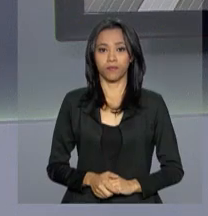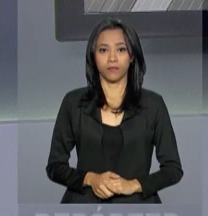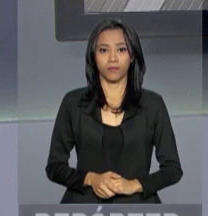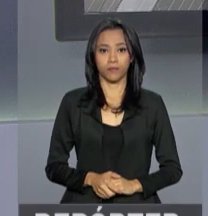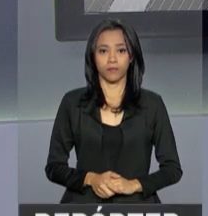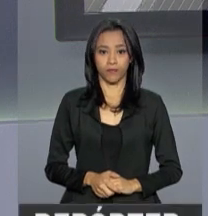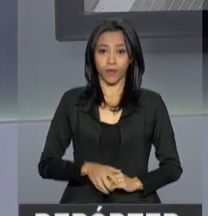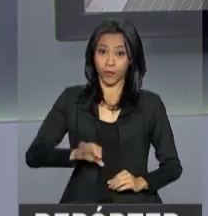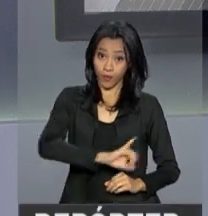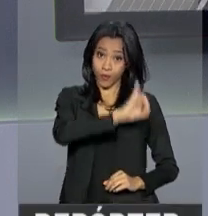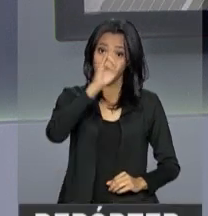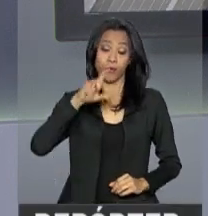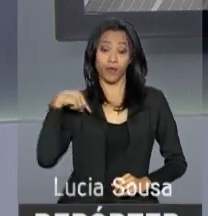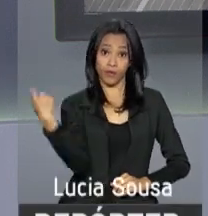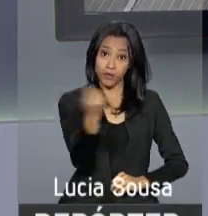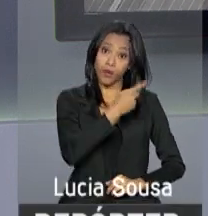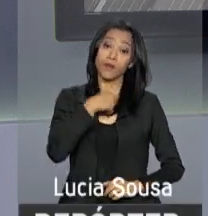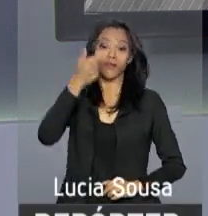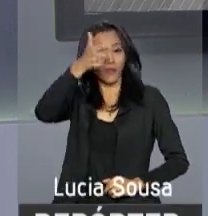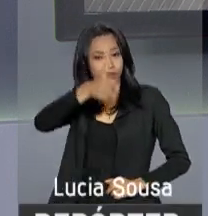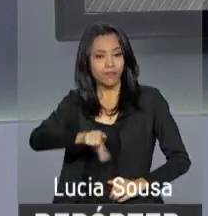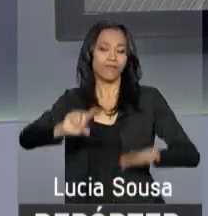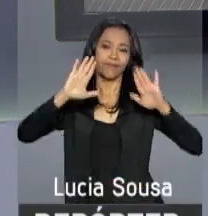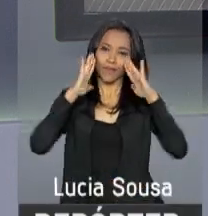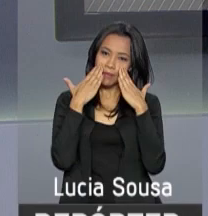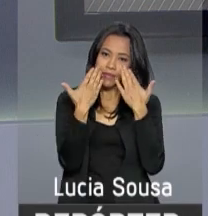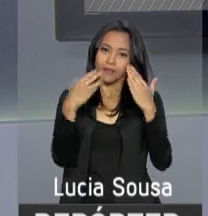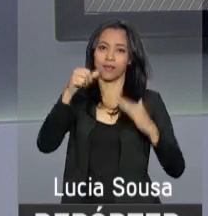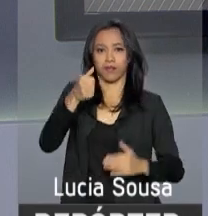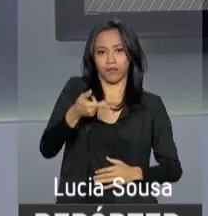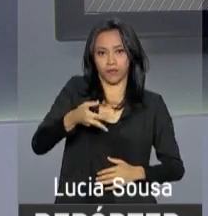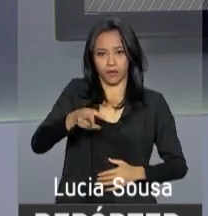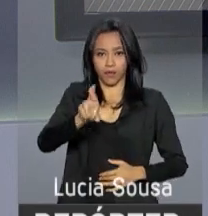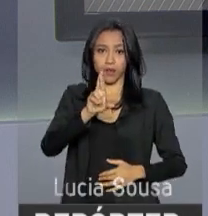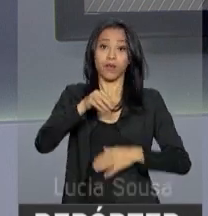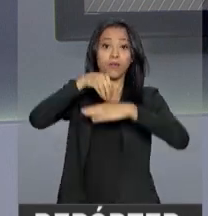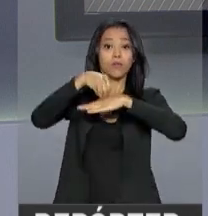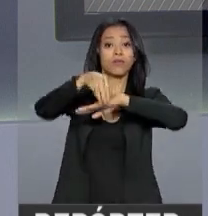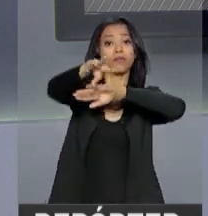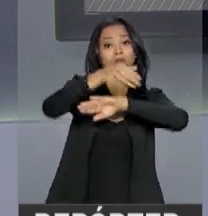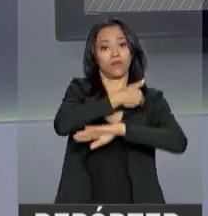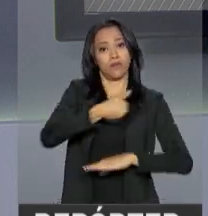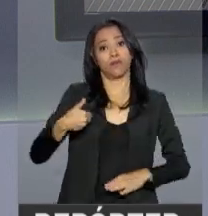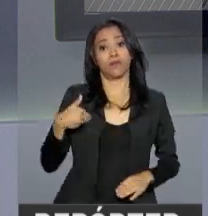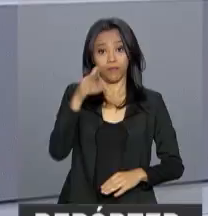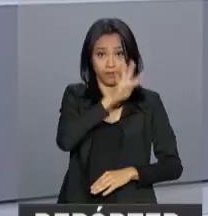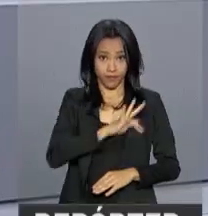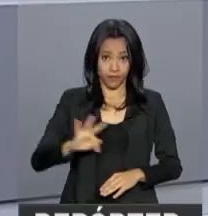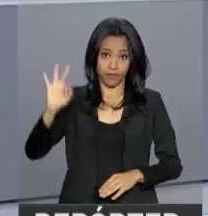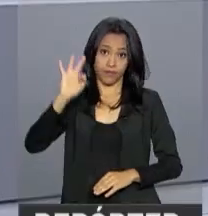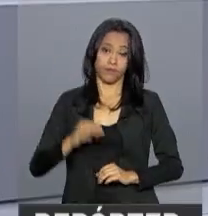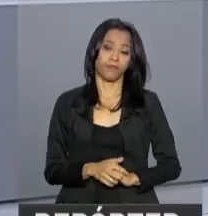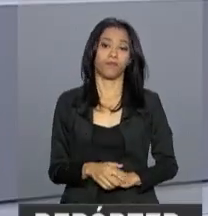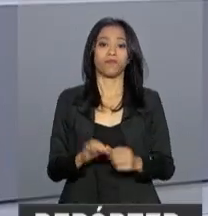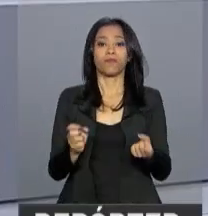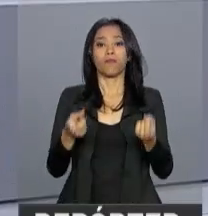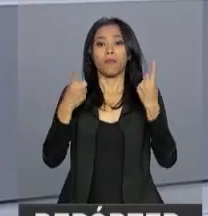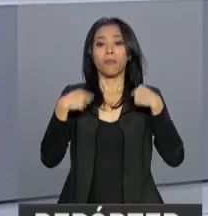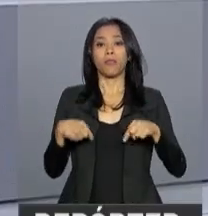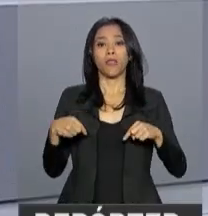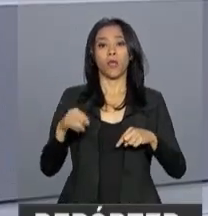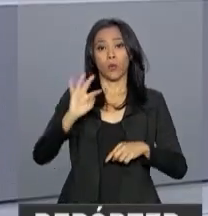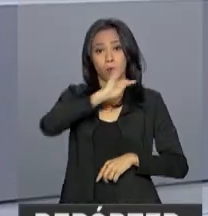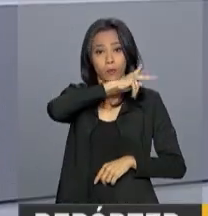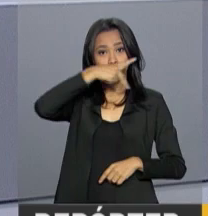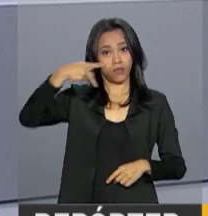o la de volta com mais uma edição do repórter nbr com as notícias do governo federal o presidente michel